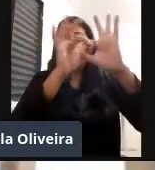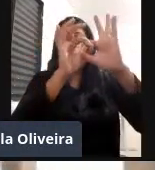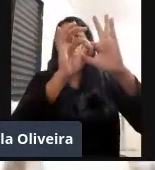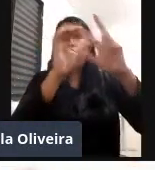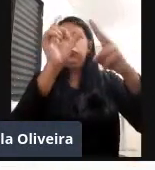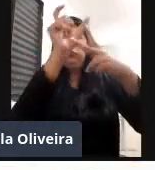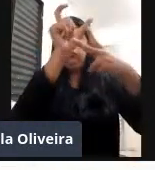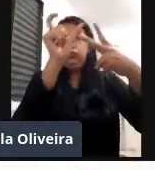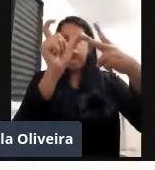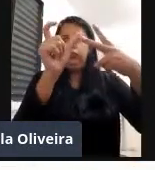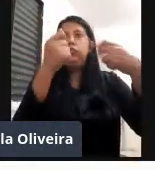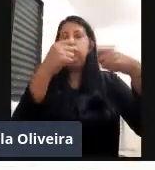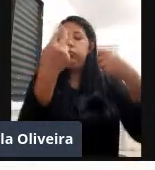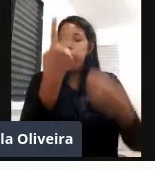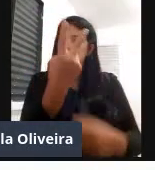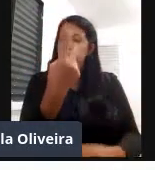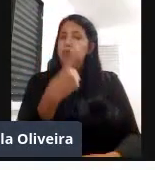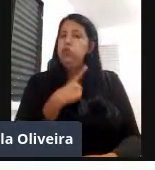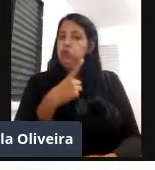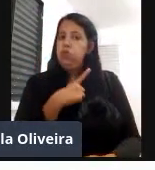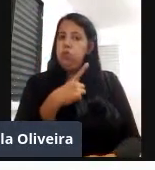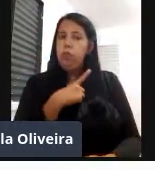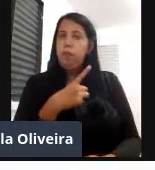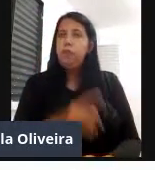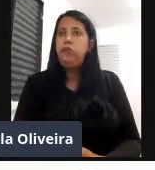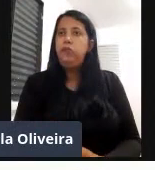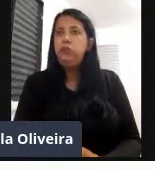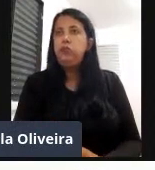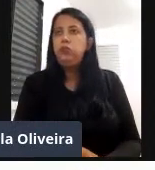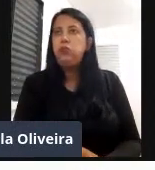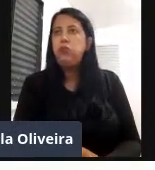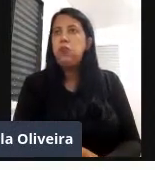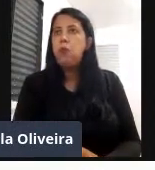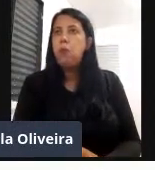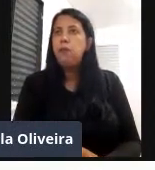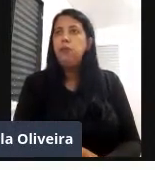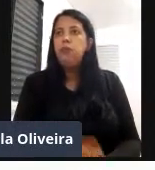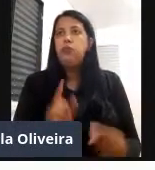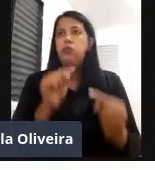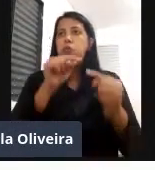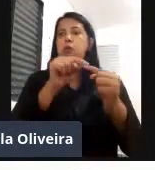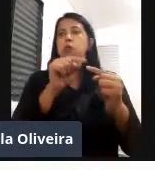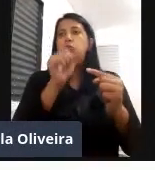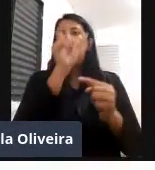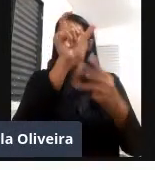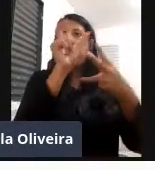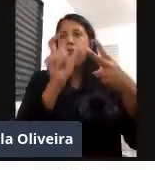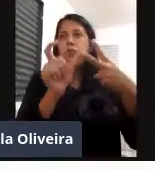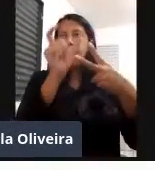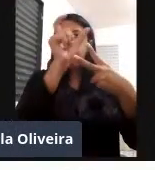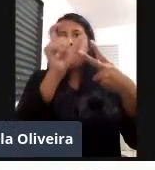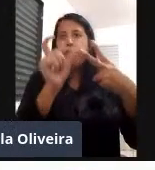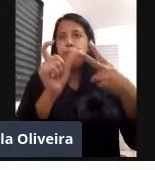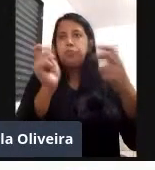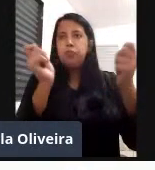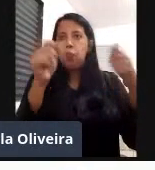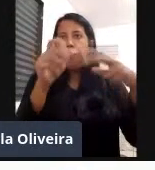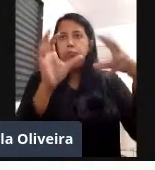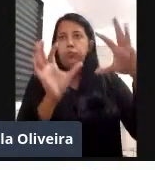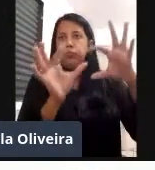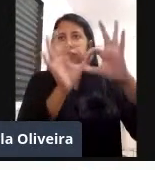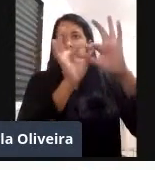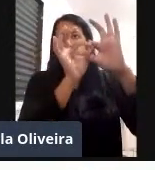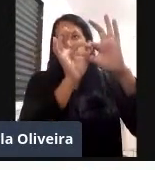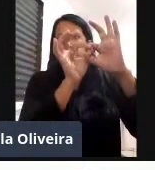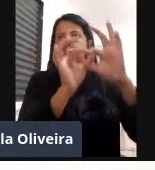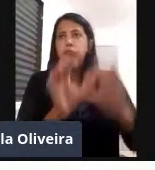trouxer tem que ter as duas. Combina os termos da pesquisa para que cada resultado da pesquisa tenha os dois termos.